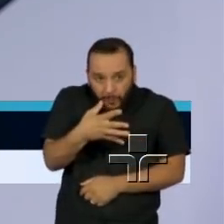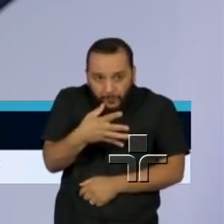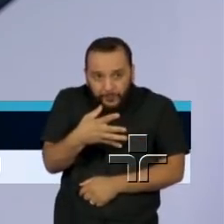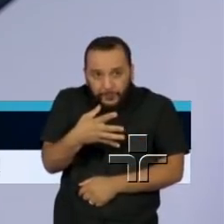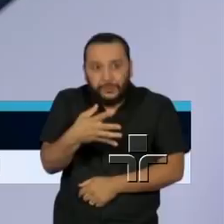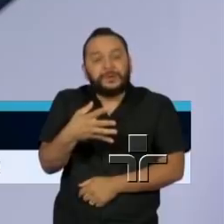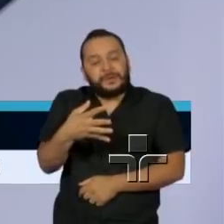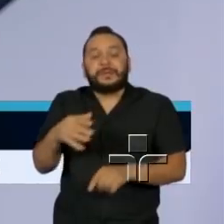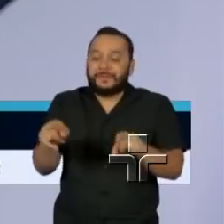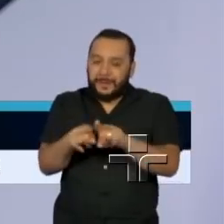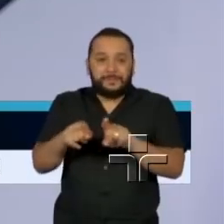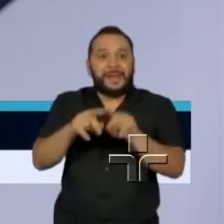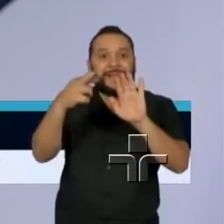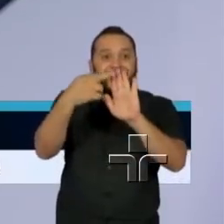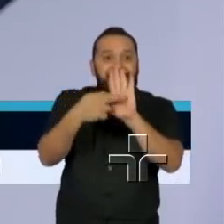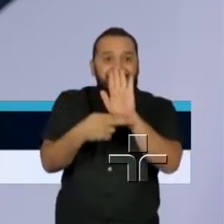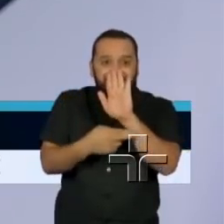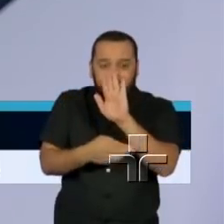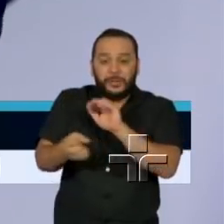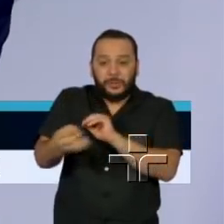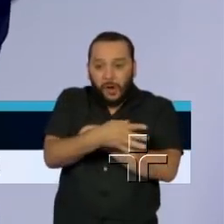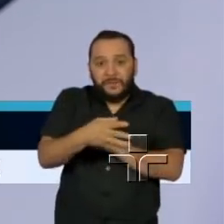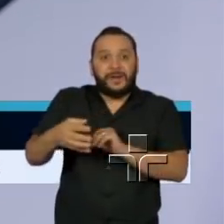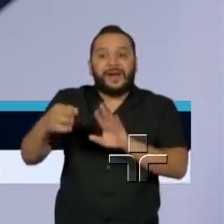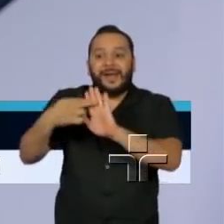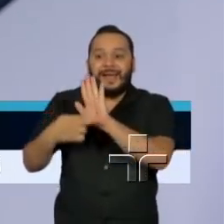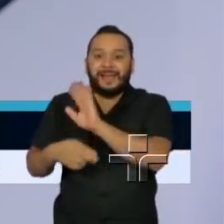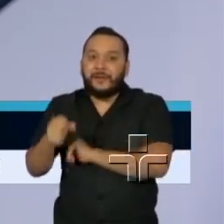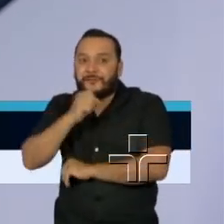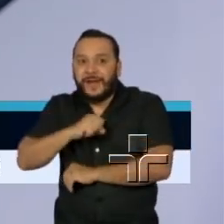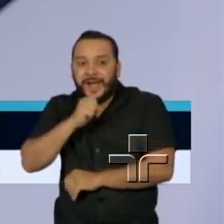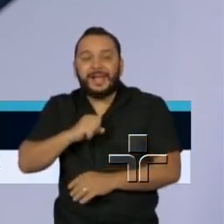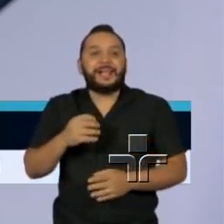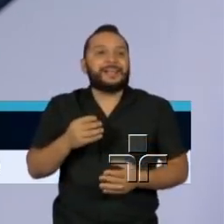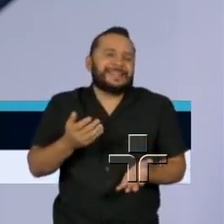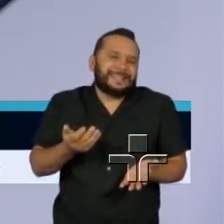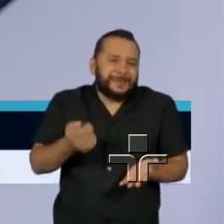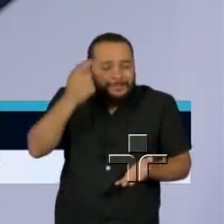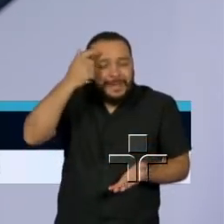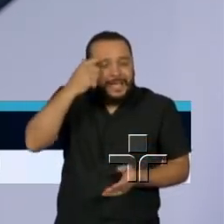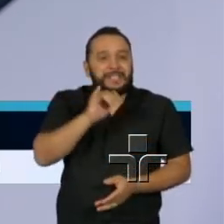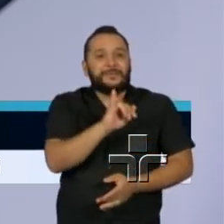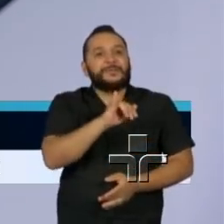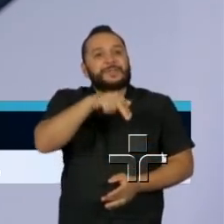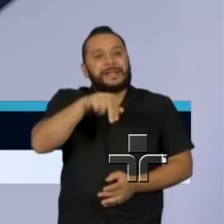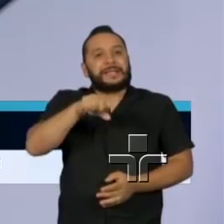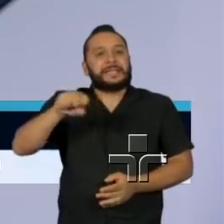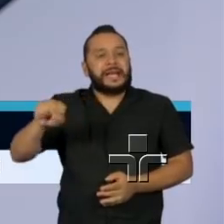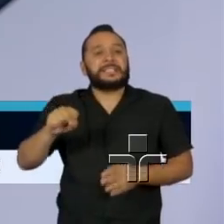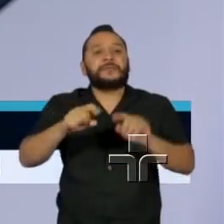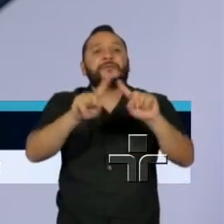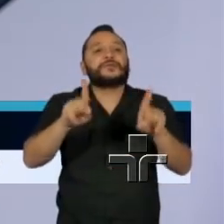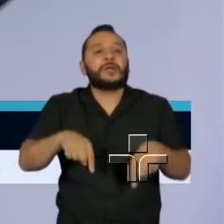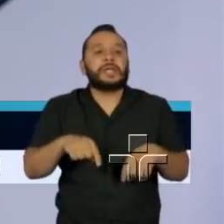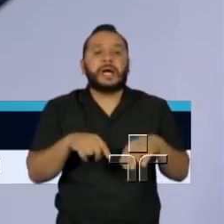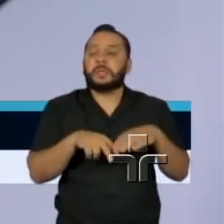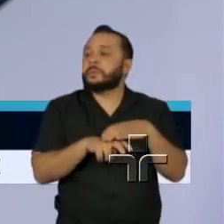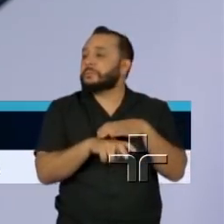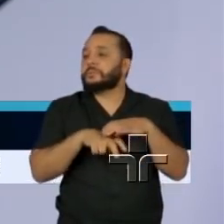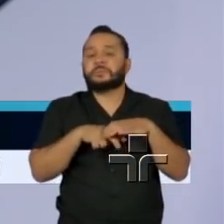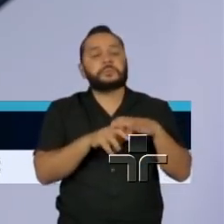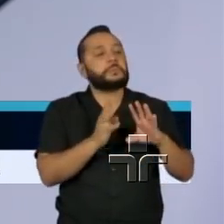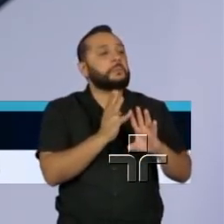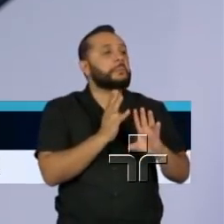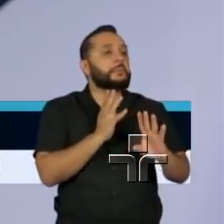do funcionário do INSS, que não estava muito acostumado com mudanças, que estava acostumado àquela... Quantas pessoas não